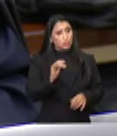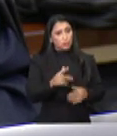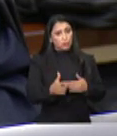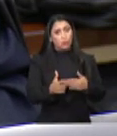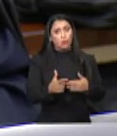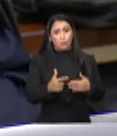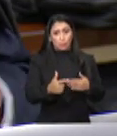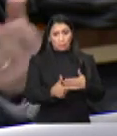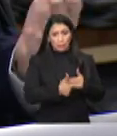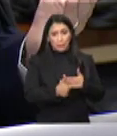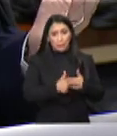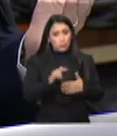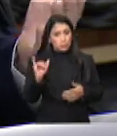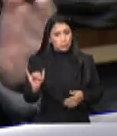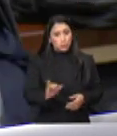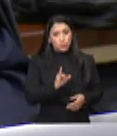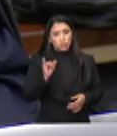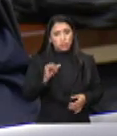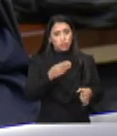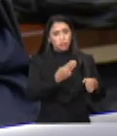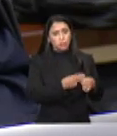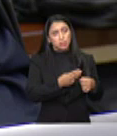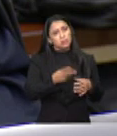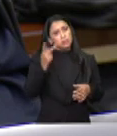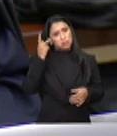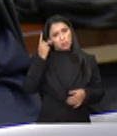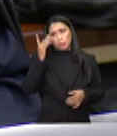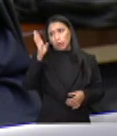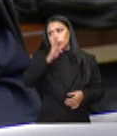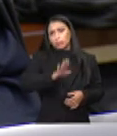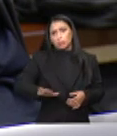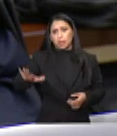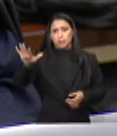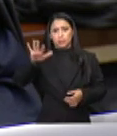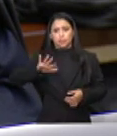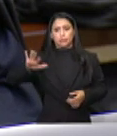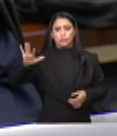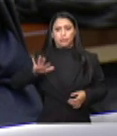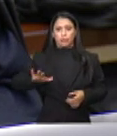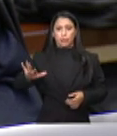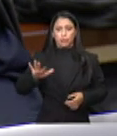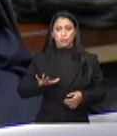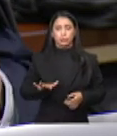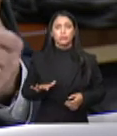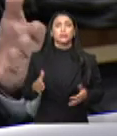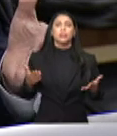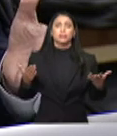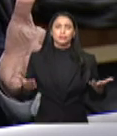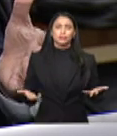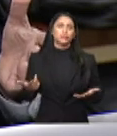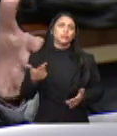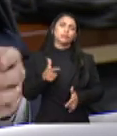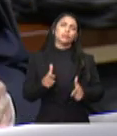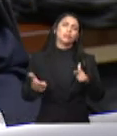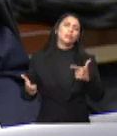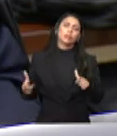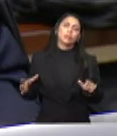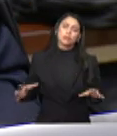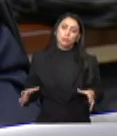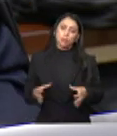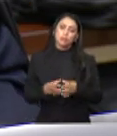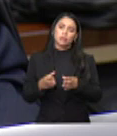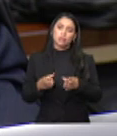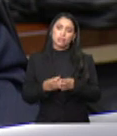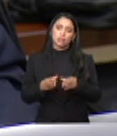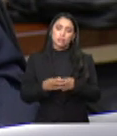do município de São Paulo, como teve quase que no Brasil inteiro. E muitas outras comunidades